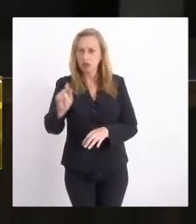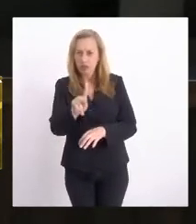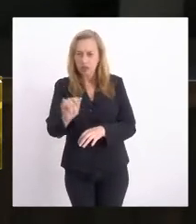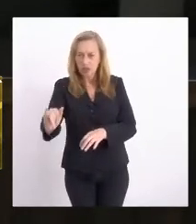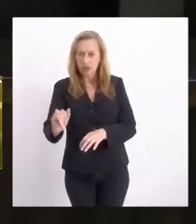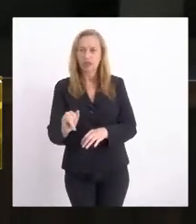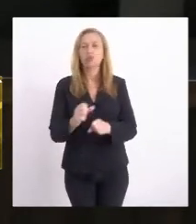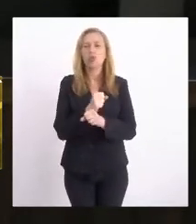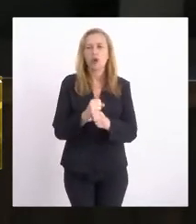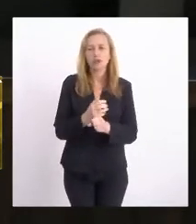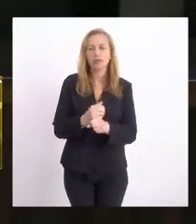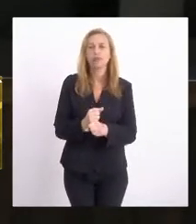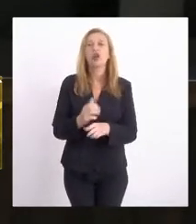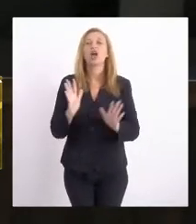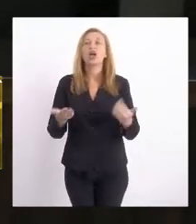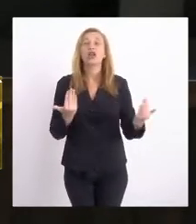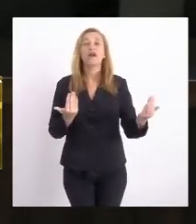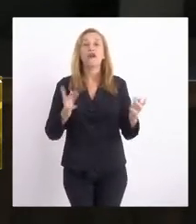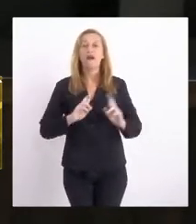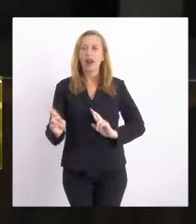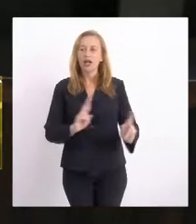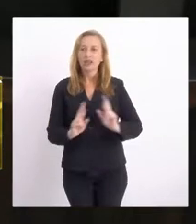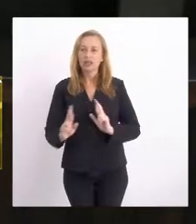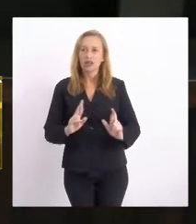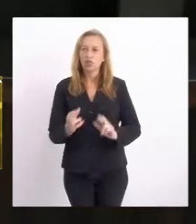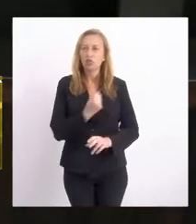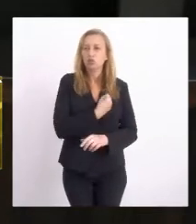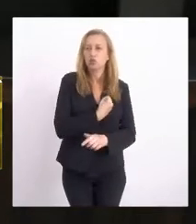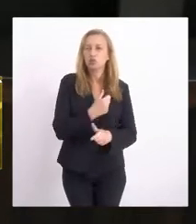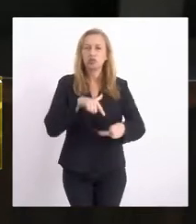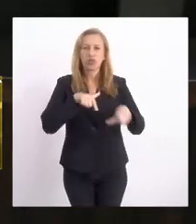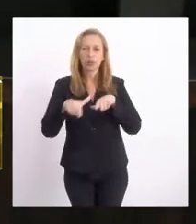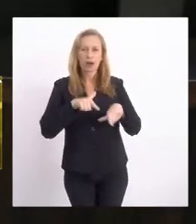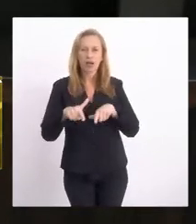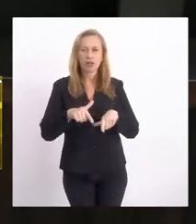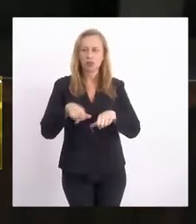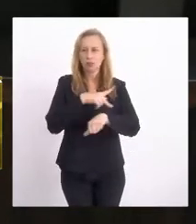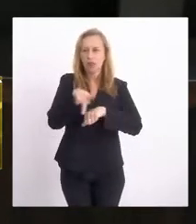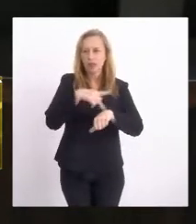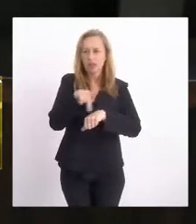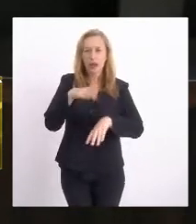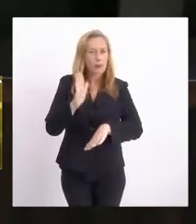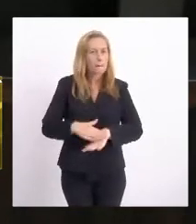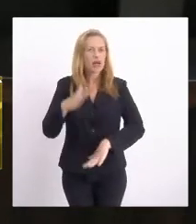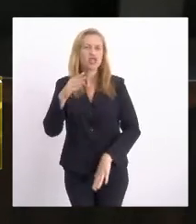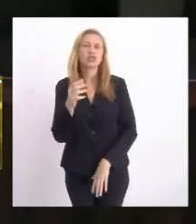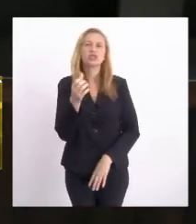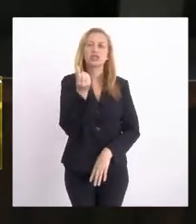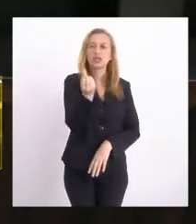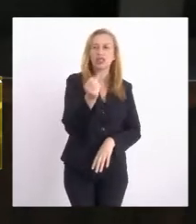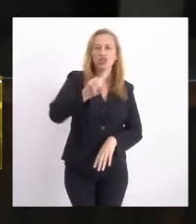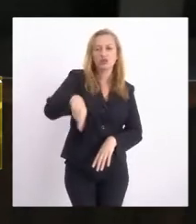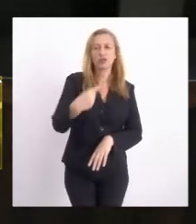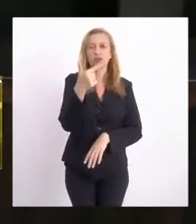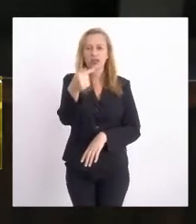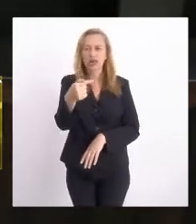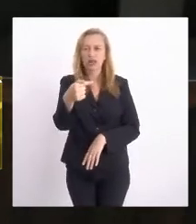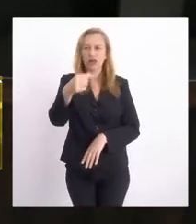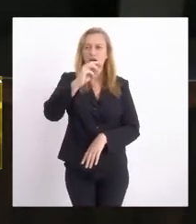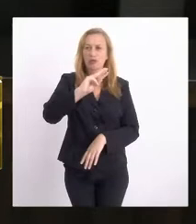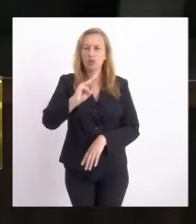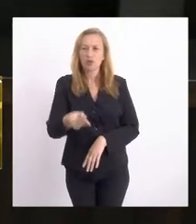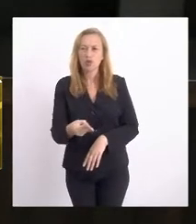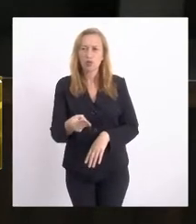ano em relação ao nível de emprego no país o setor gerou mais de 6,7 milhões